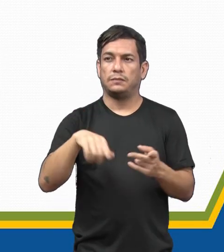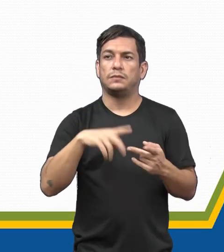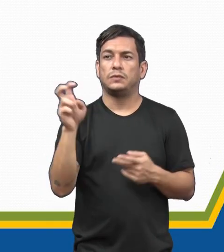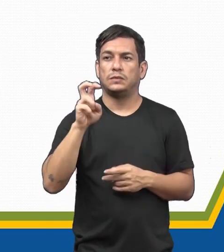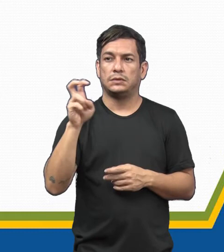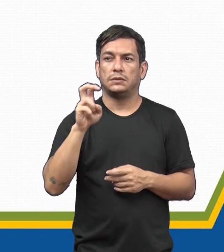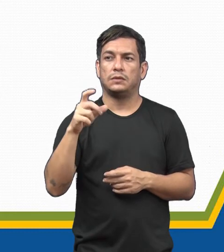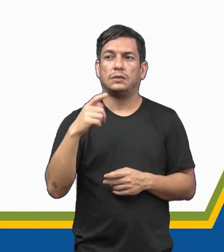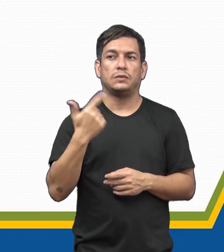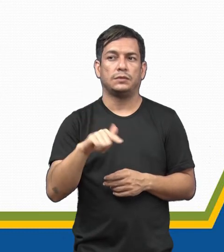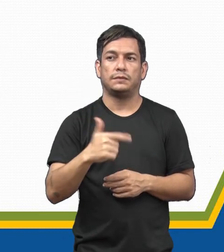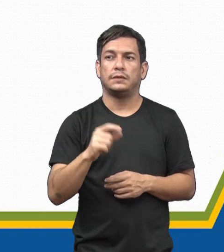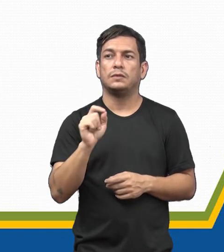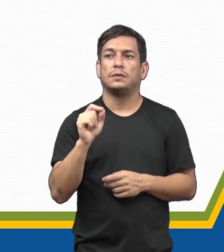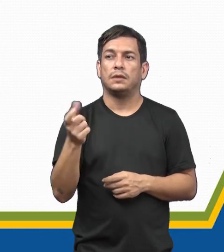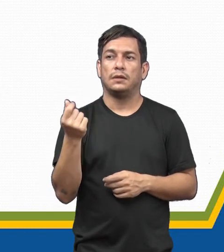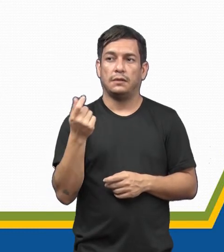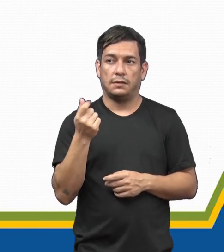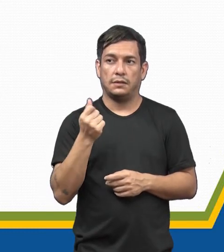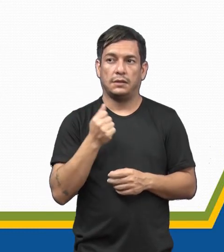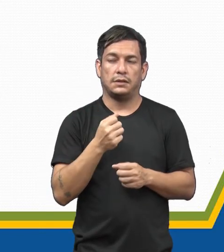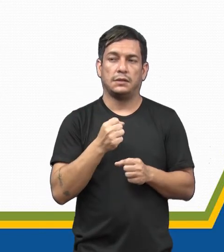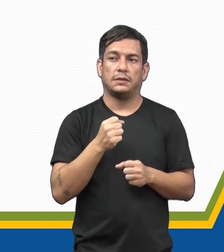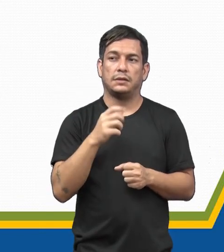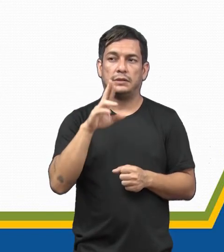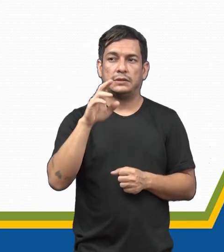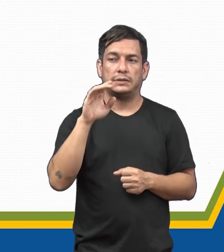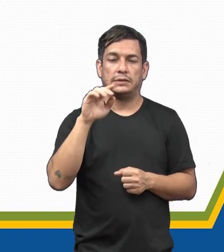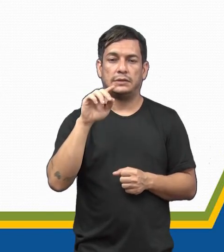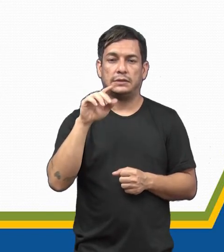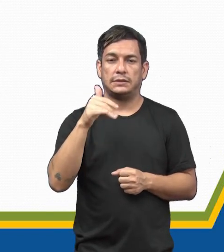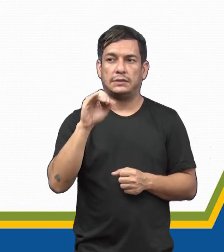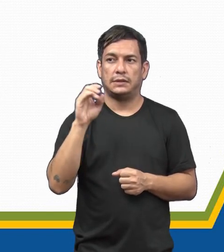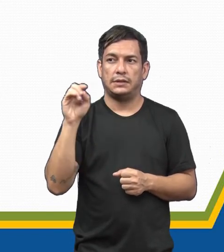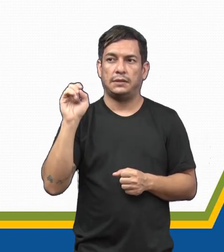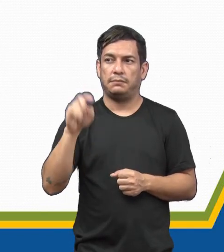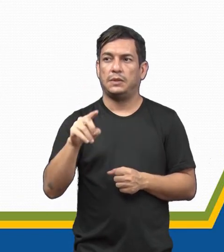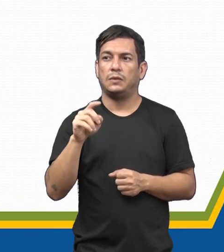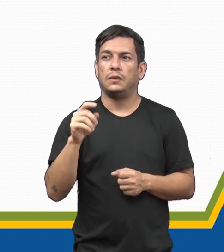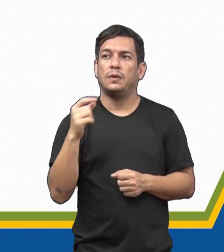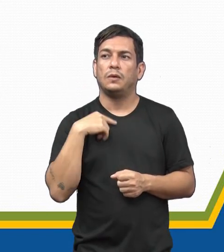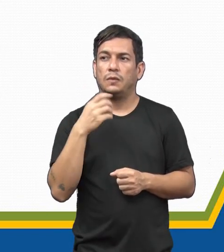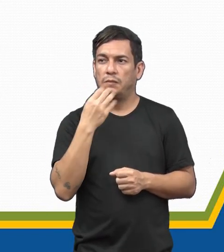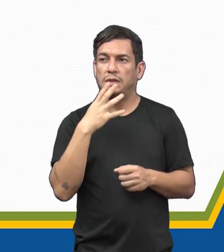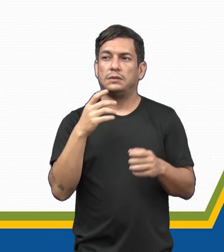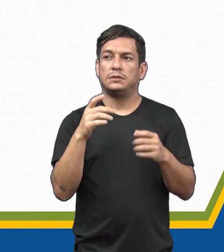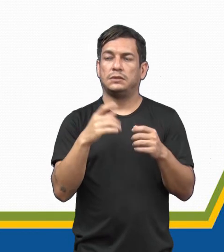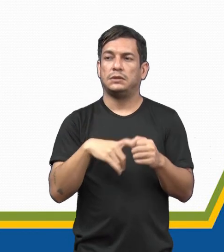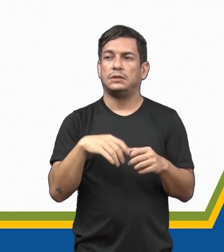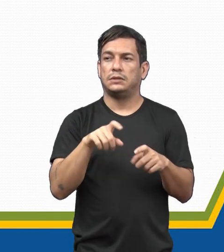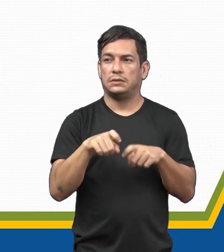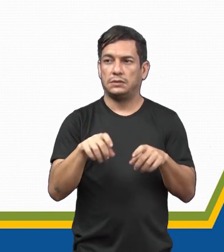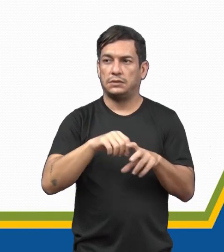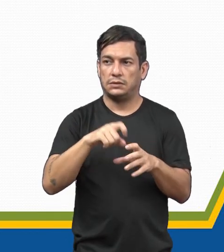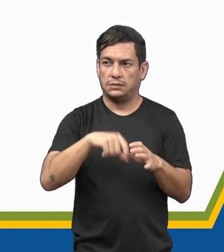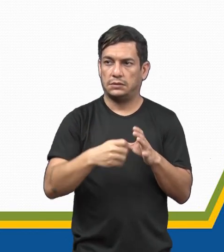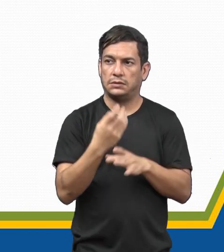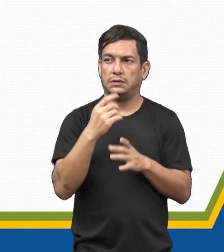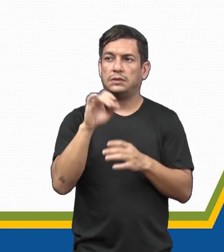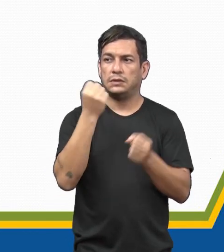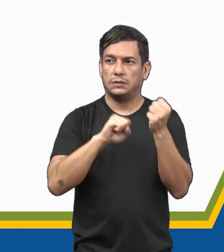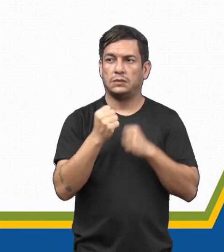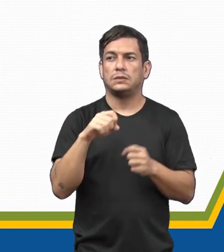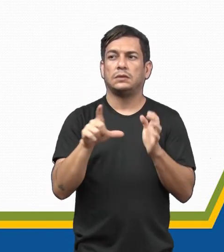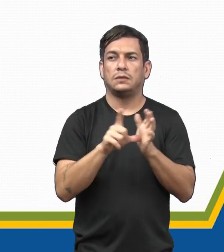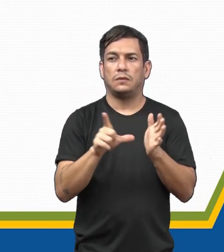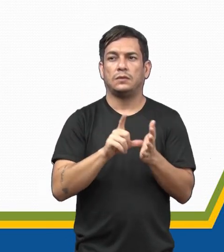não tiveram de renda líquida anual 100 mil réis por bens de raiz, indústria, comércio ou emprego.